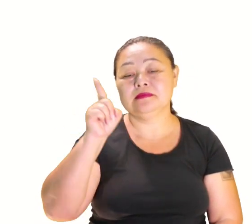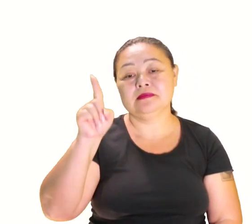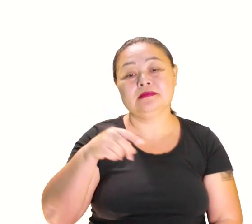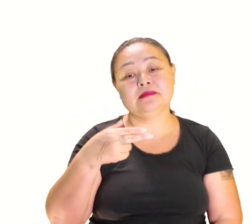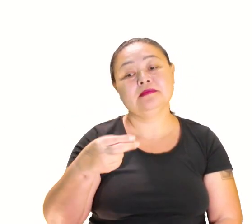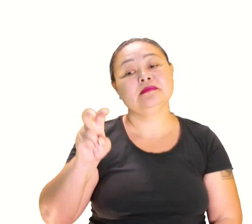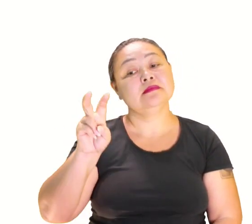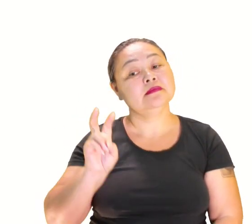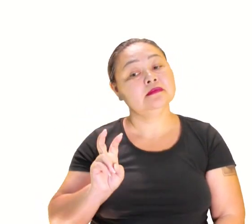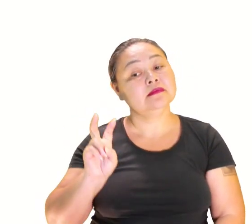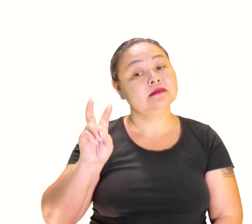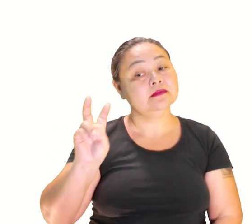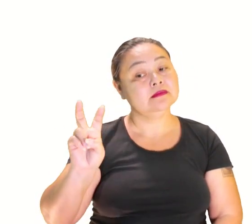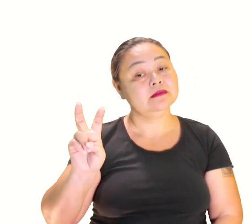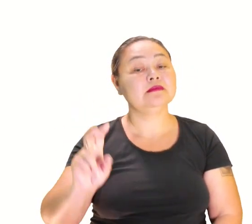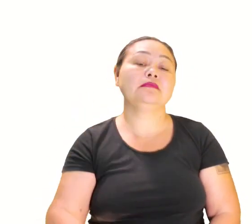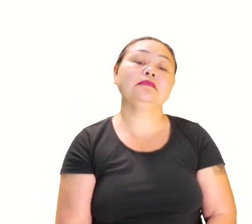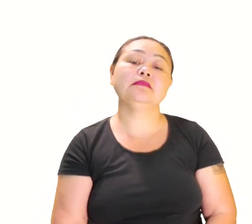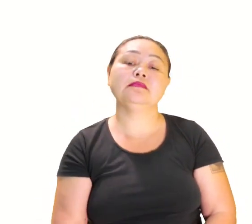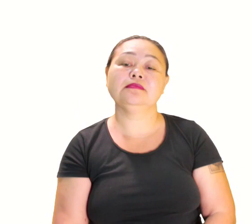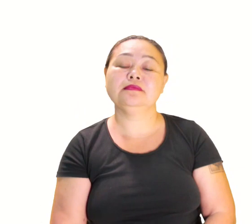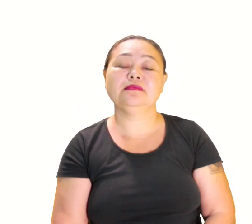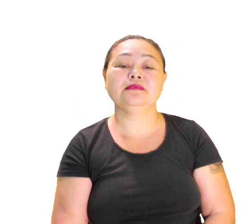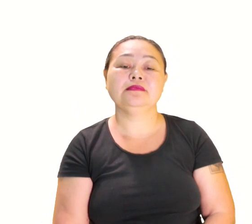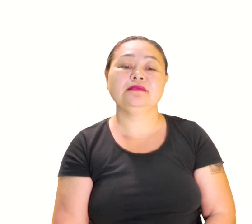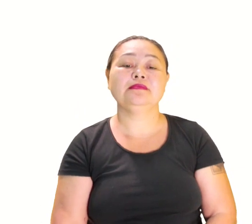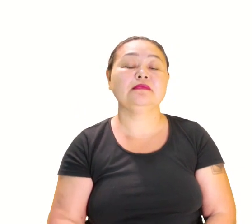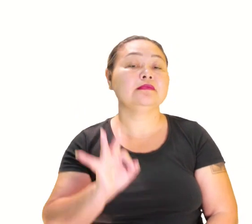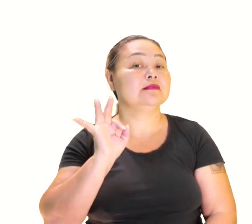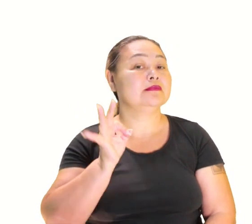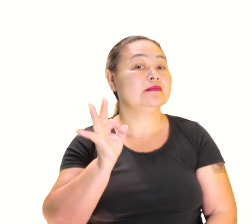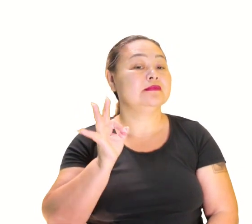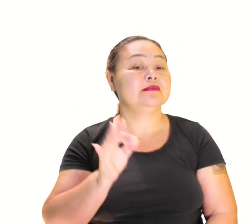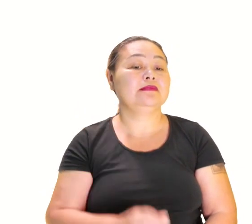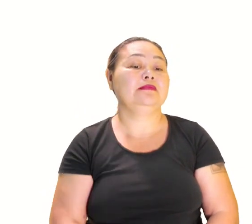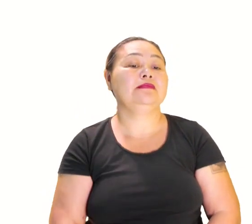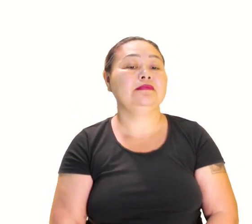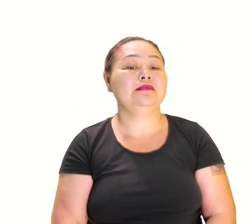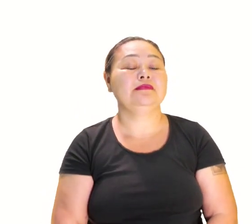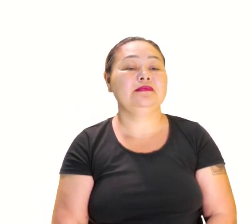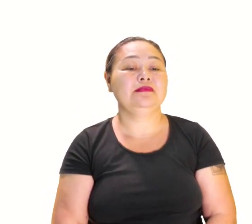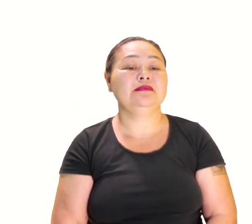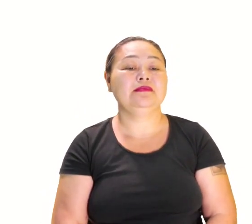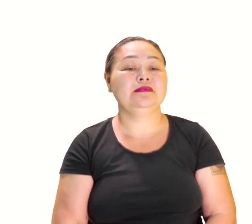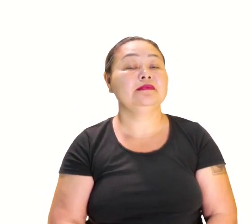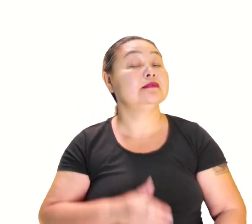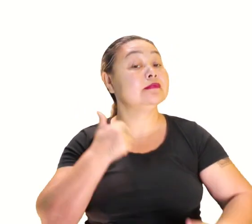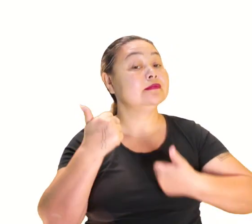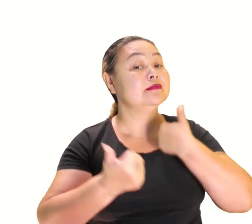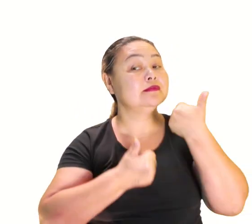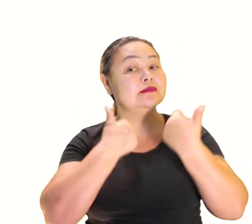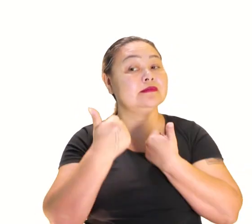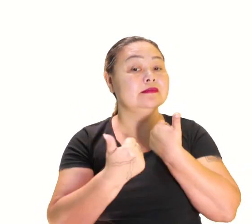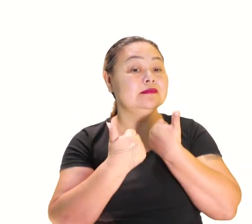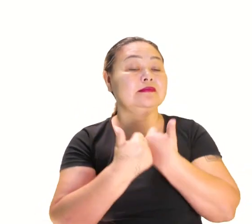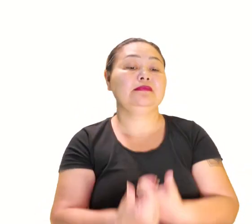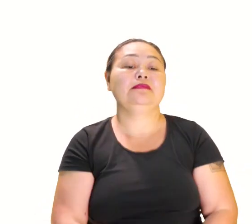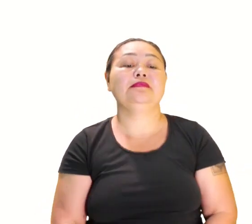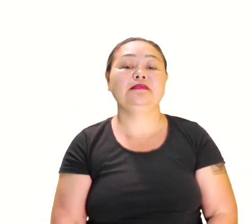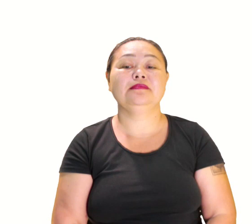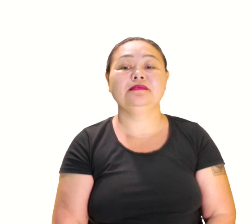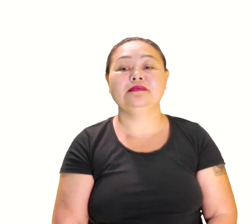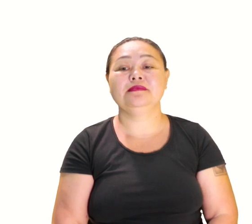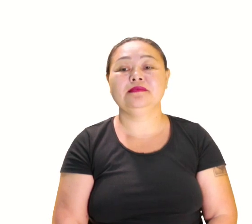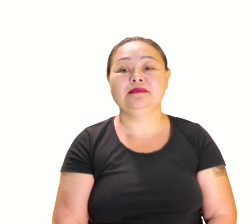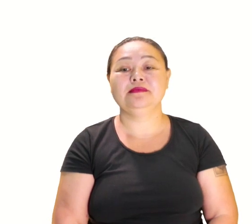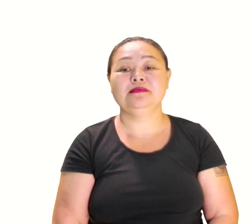ser igual a 5. Certinho? Certinho. Beleza, beleza? Só separar